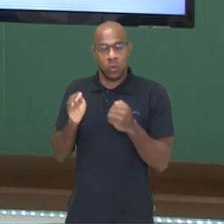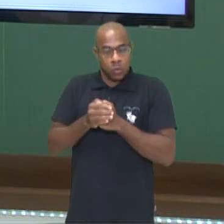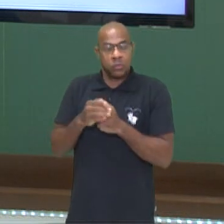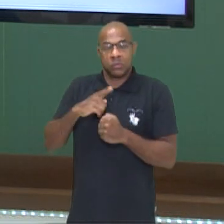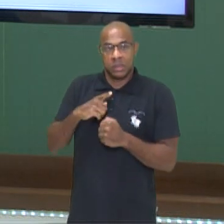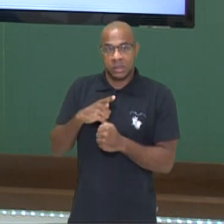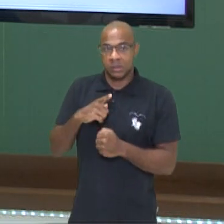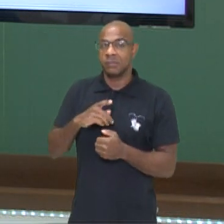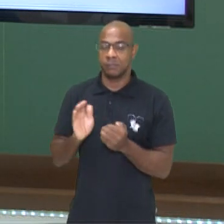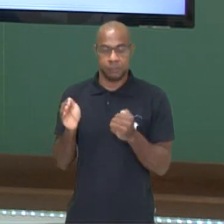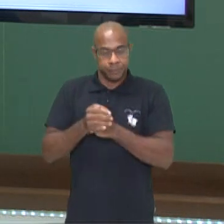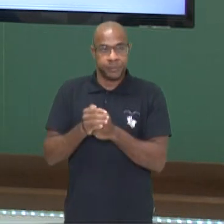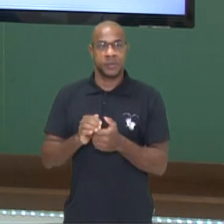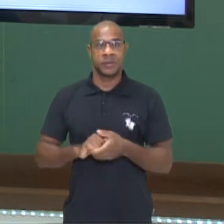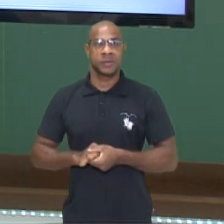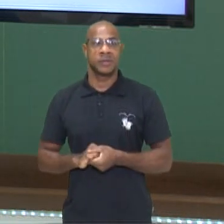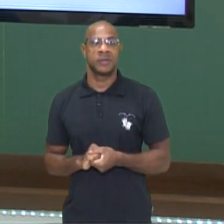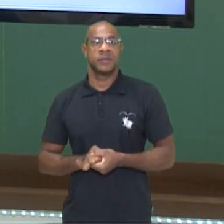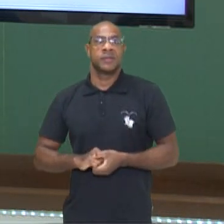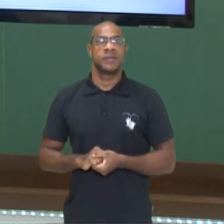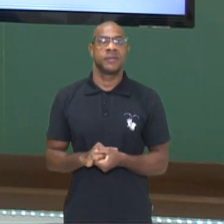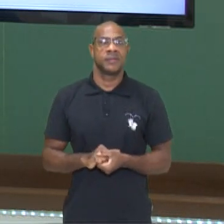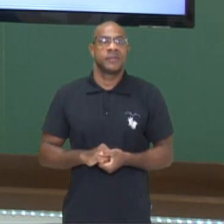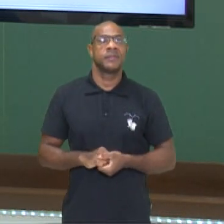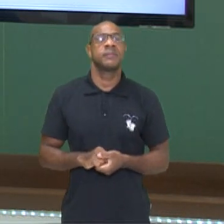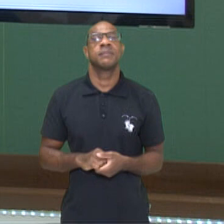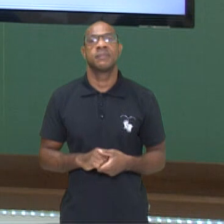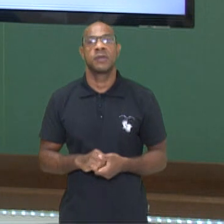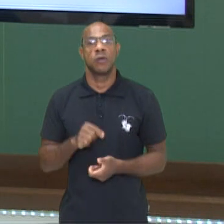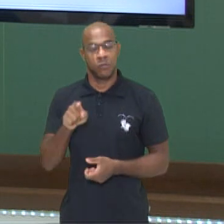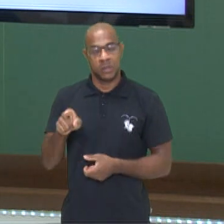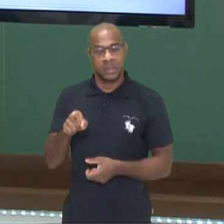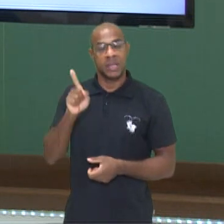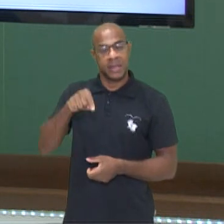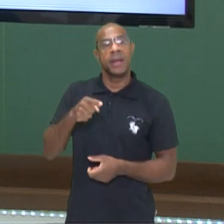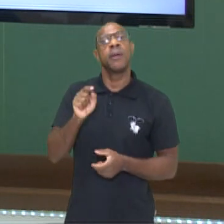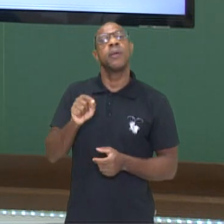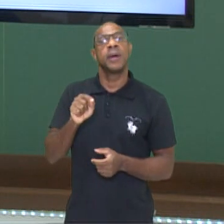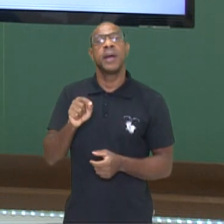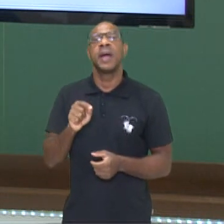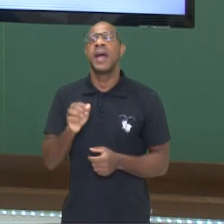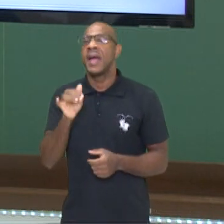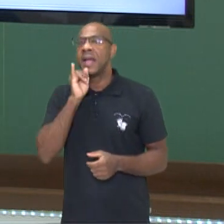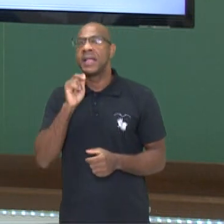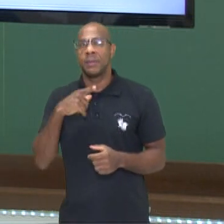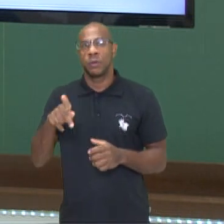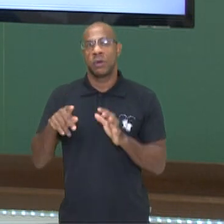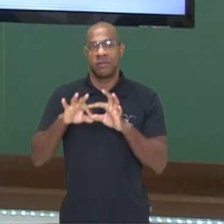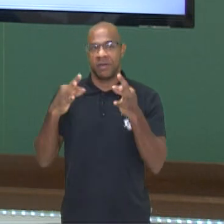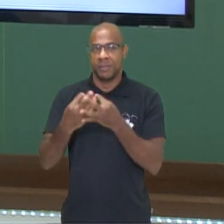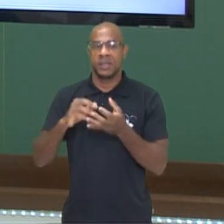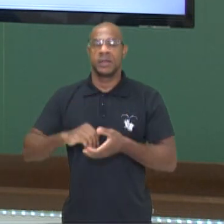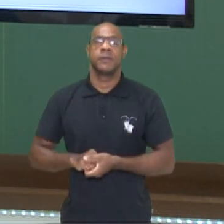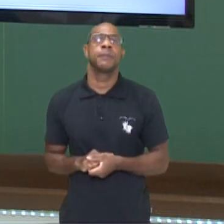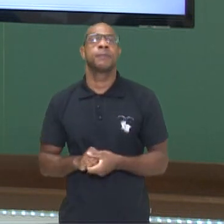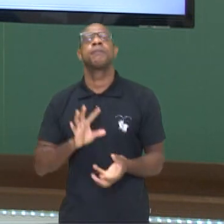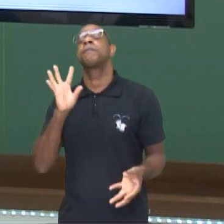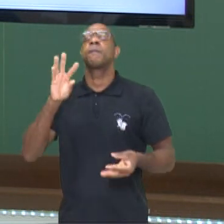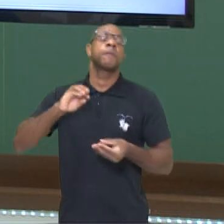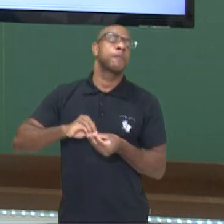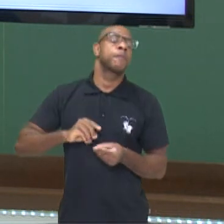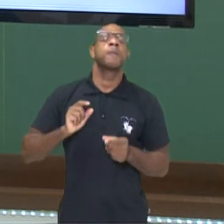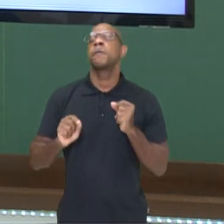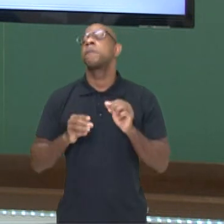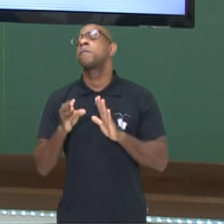Segunda pessoa, você será um exemplo. Classificado você pela terceira. Mas vamos lá, que estamos encerrando o